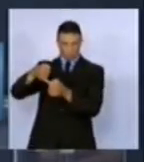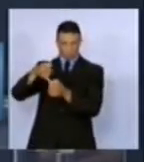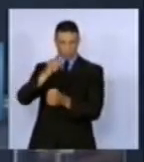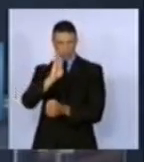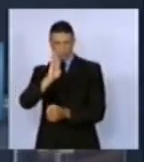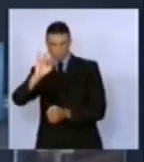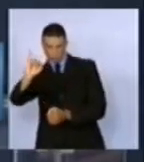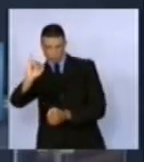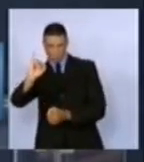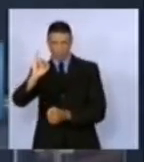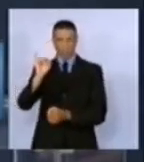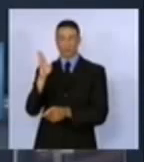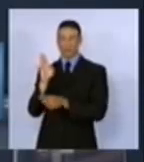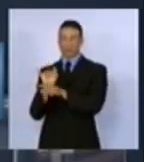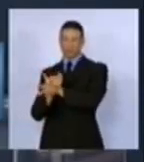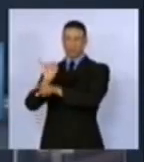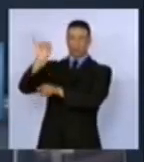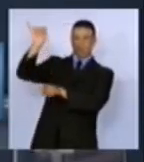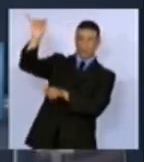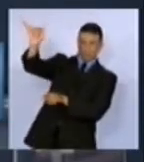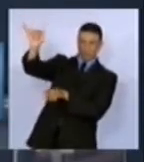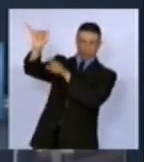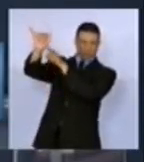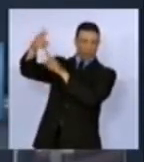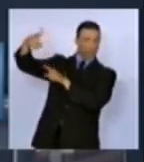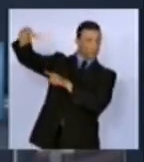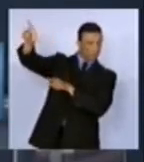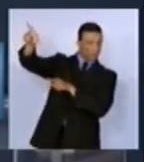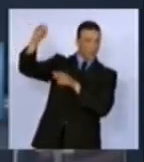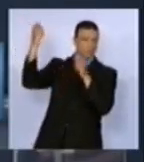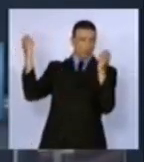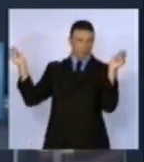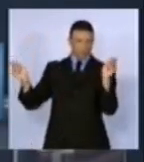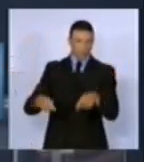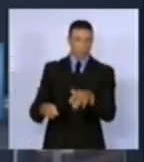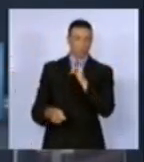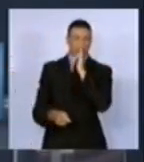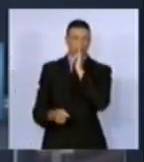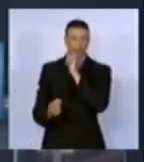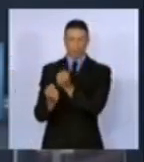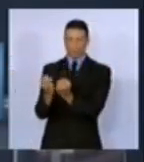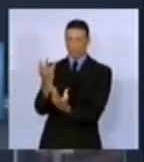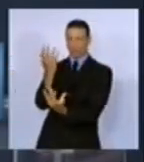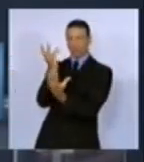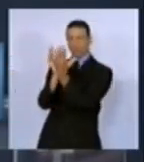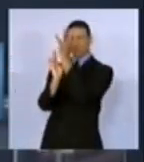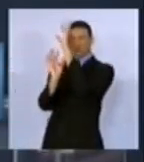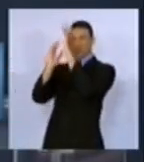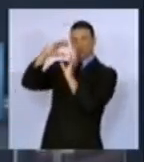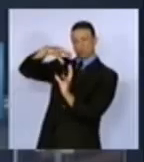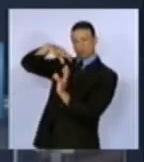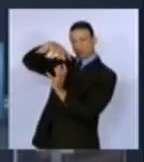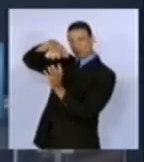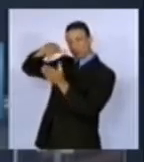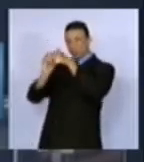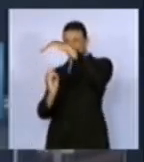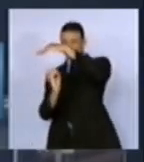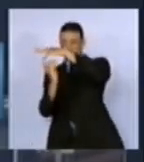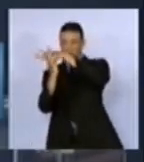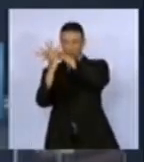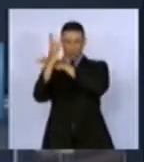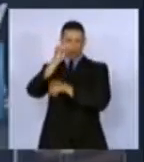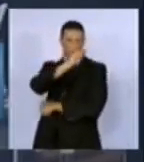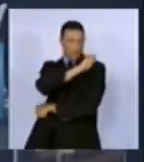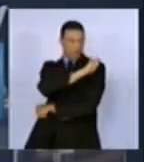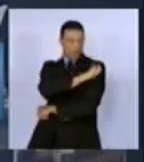atingir o mercado externo eles eles devem ser capazes de reduzir a emissão de gases do efeito estufa em relação à